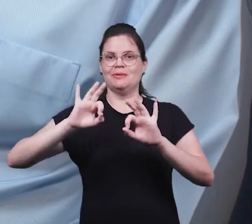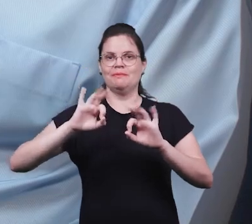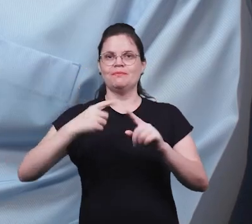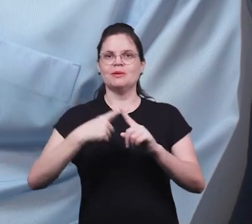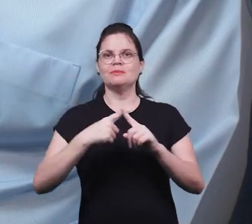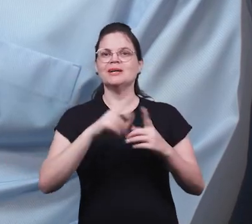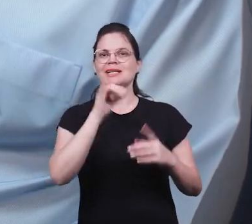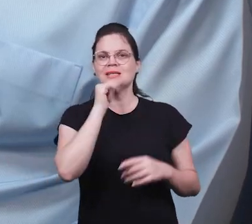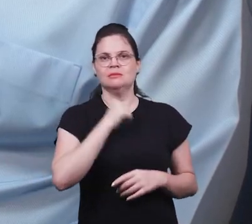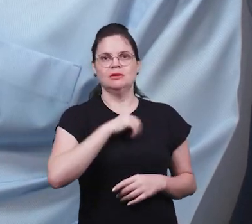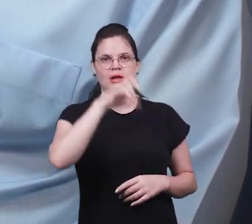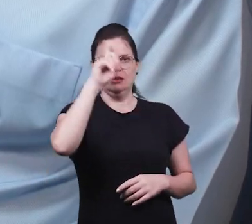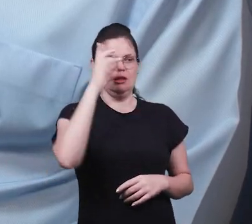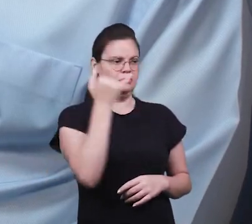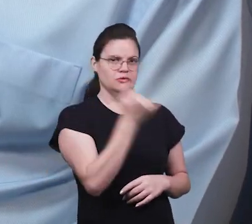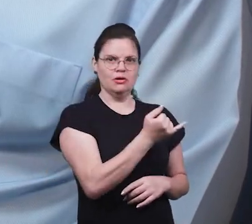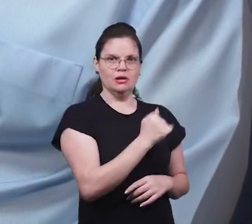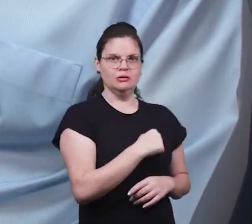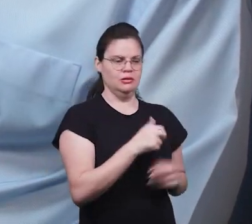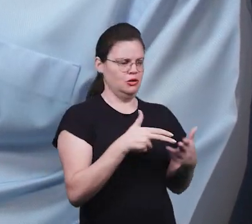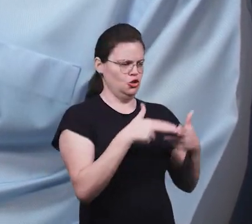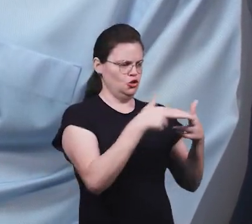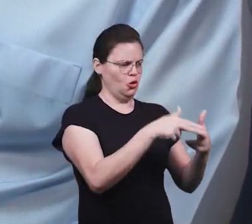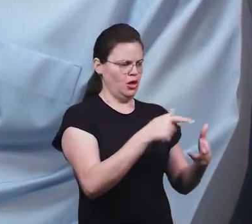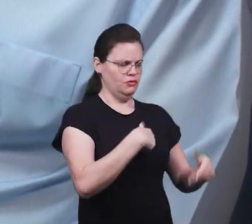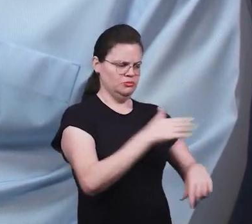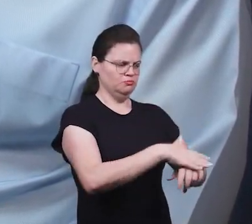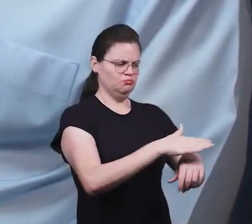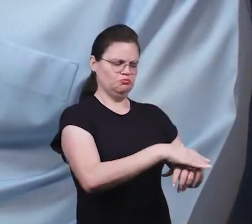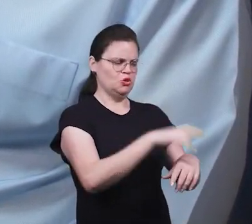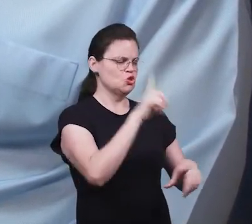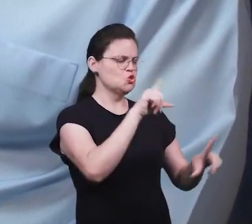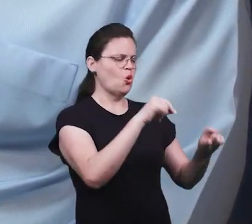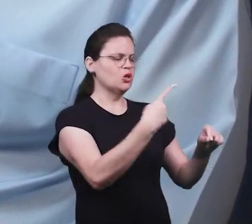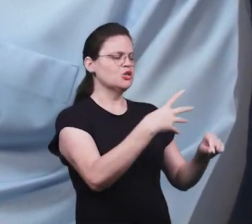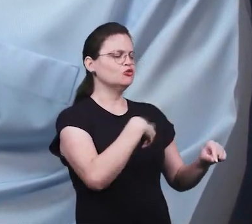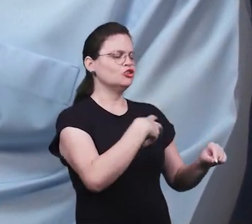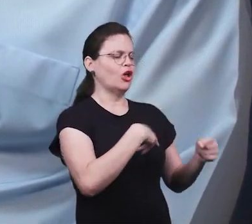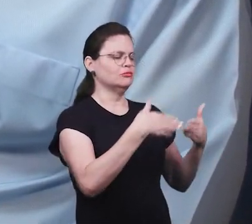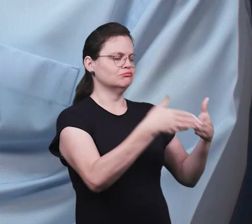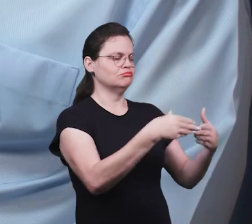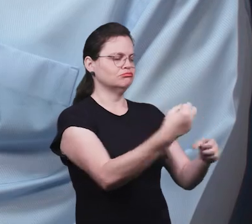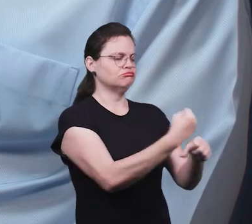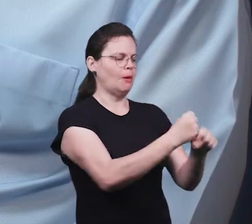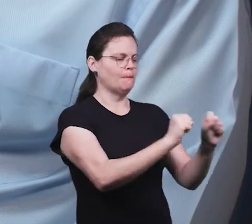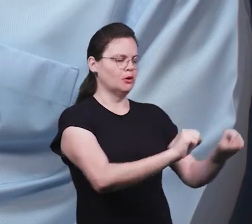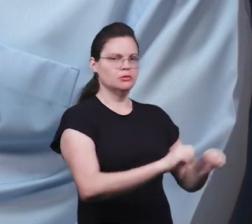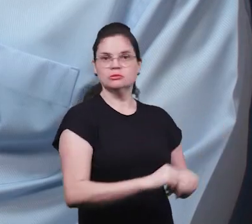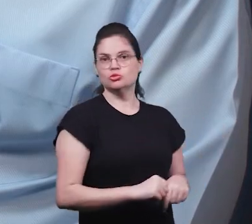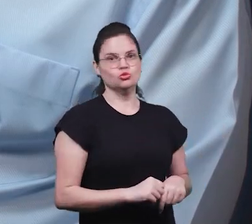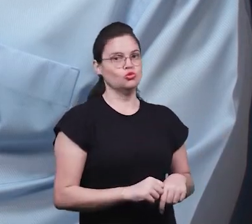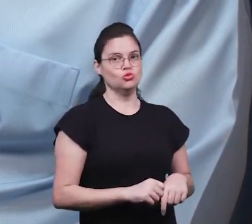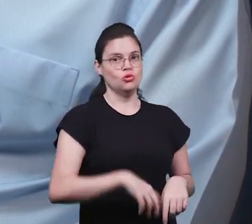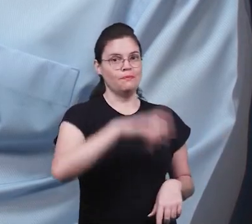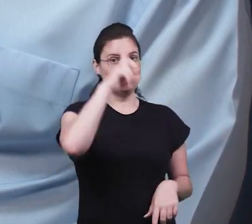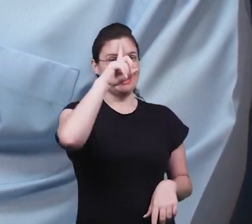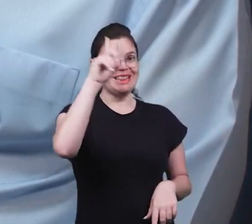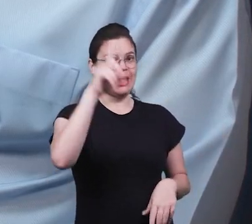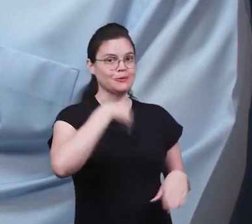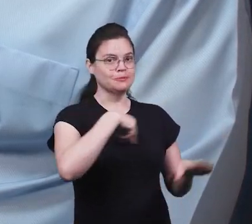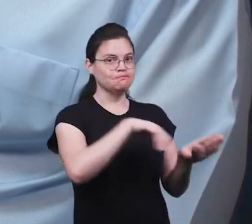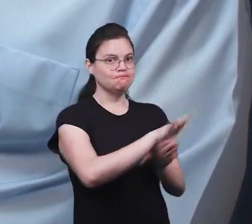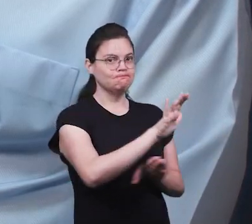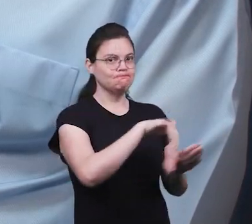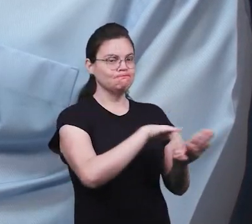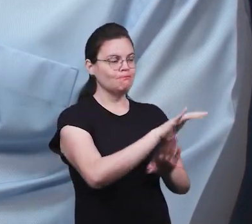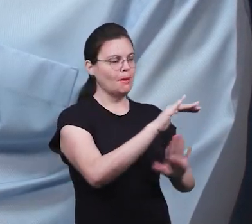você faz do jeito que você quiser. Muito bom. Não tem isso na salvação. A salvação é um projeto de Deus para o homem. O